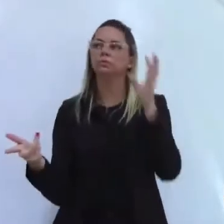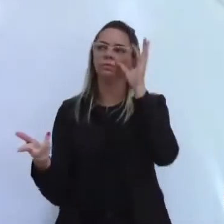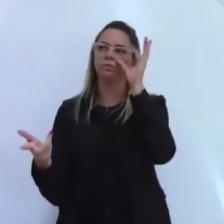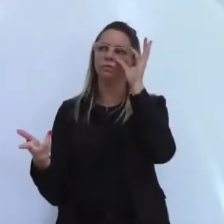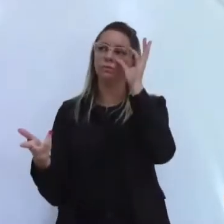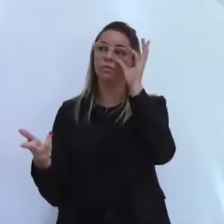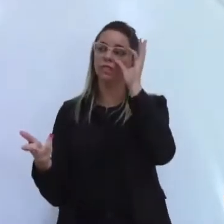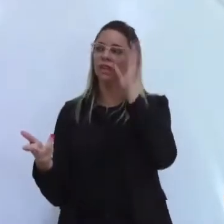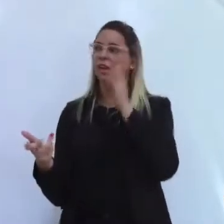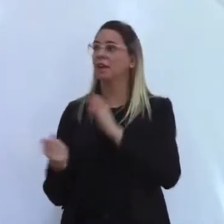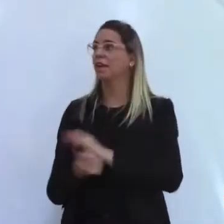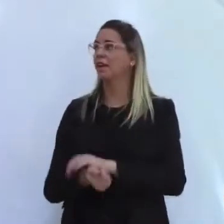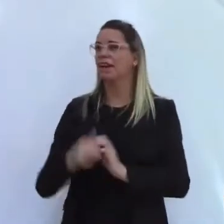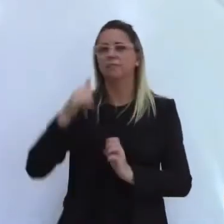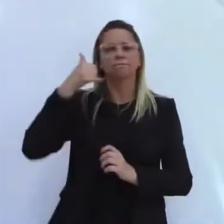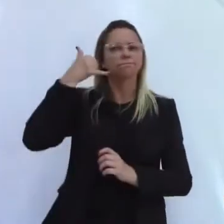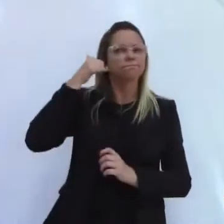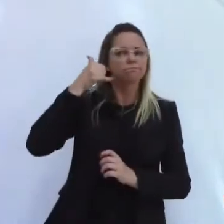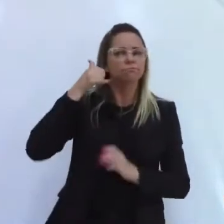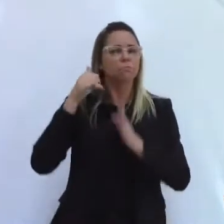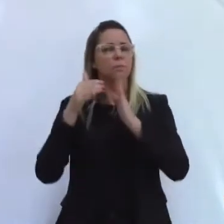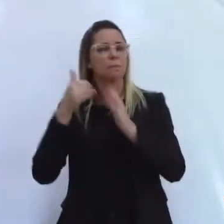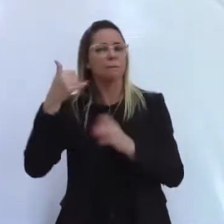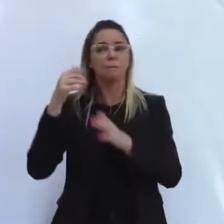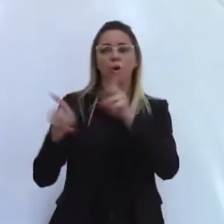Meu telefone aqui tem mais de 20 pedidos de água